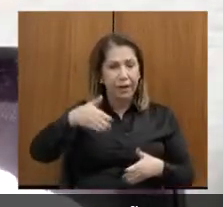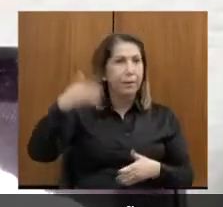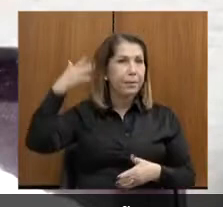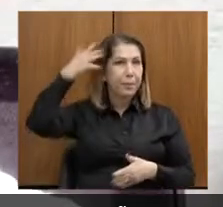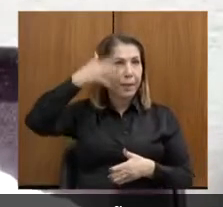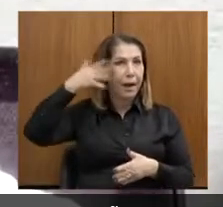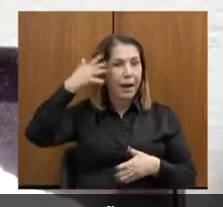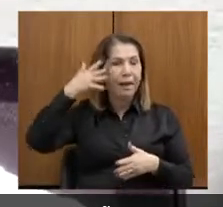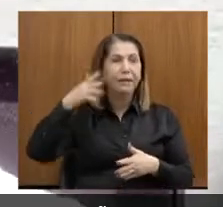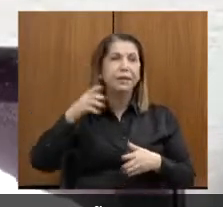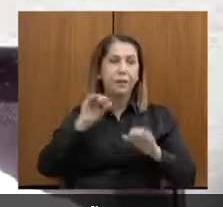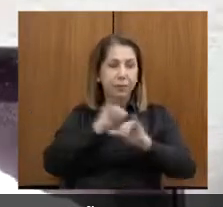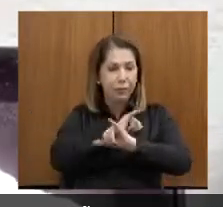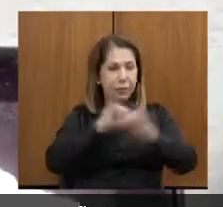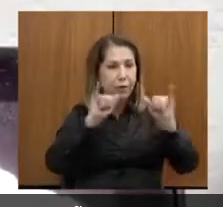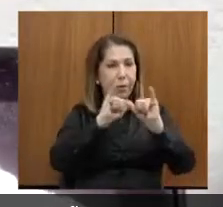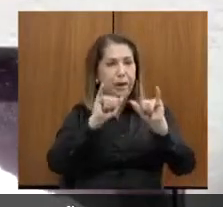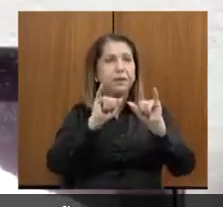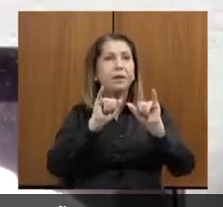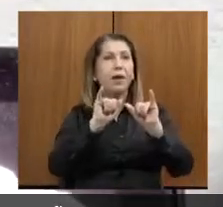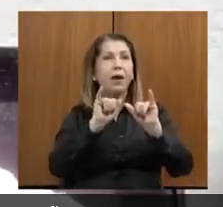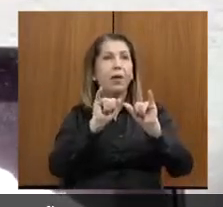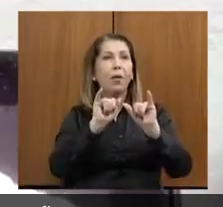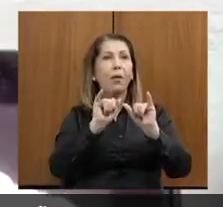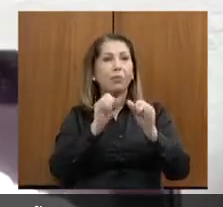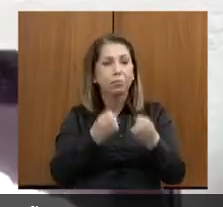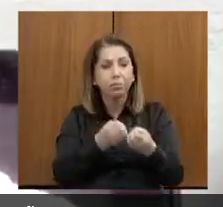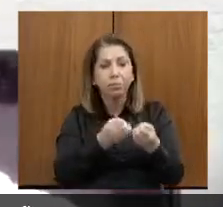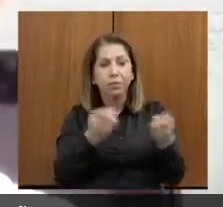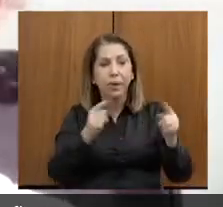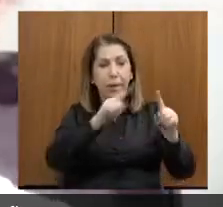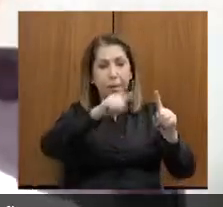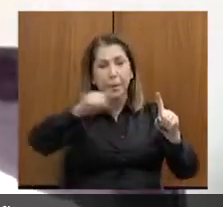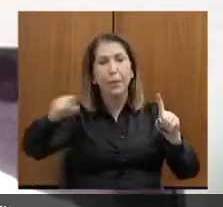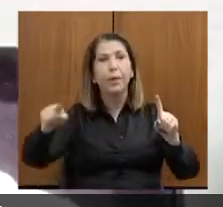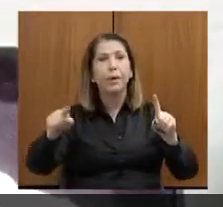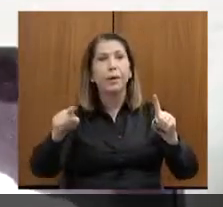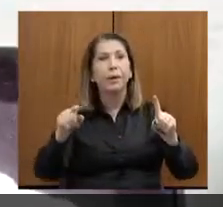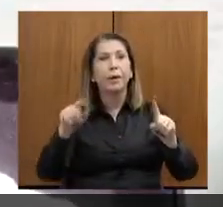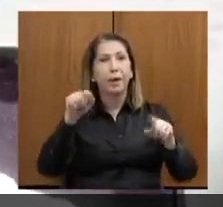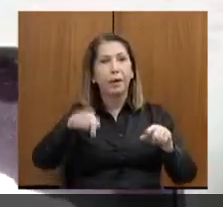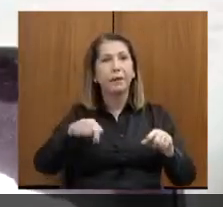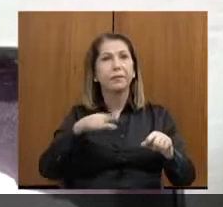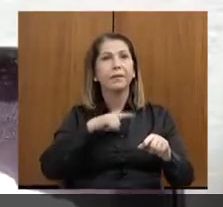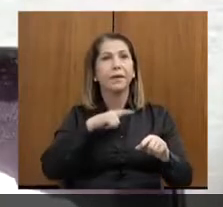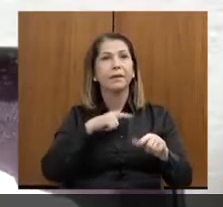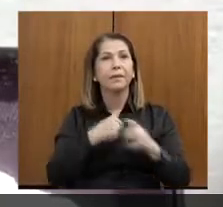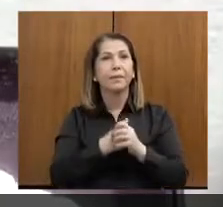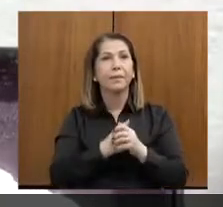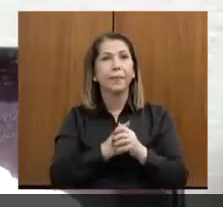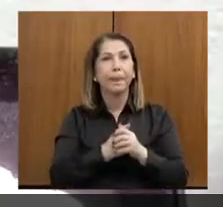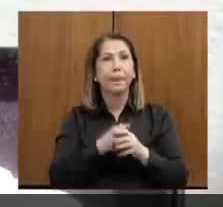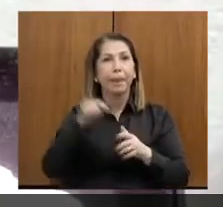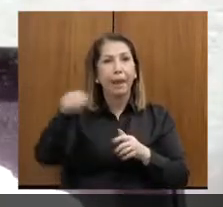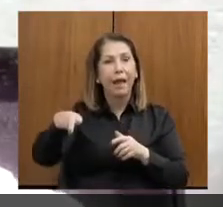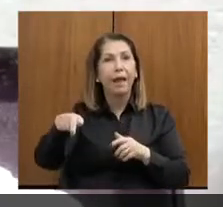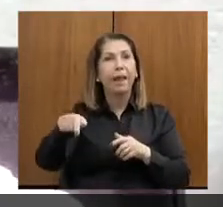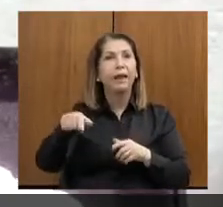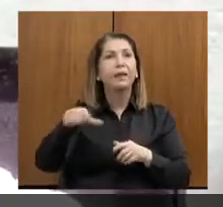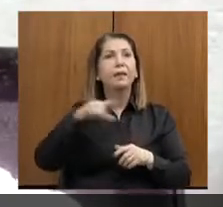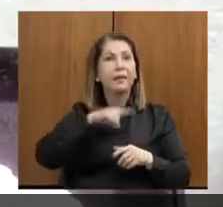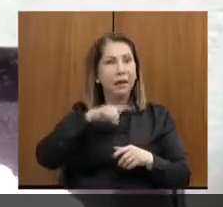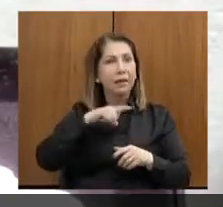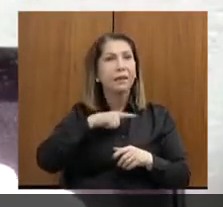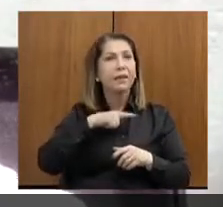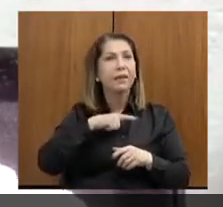né e fazendo dados do presidente mas eu tô levou o cantor a faz isso aqui para dizer que a gente que ela existiu ela